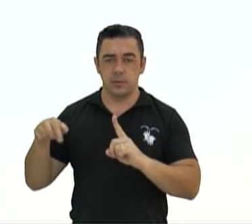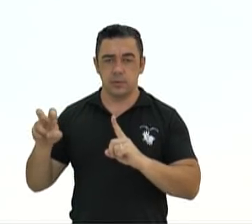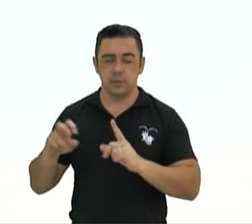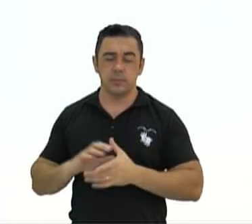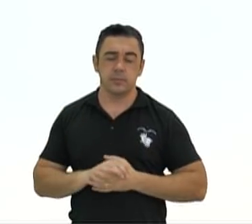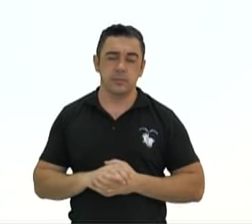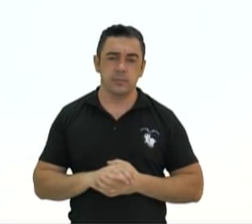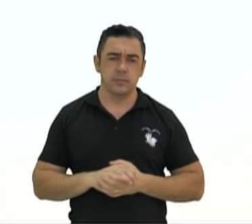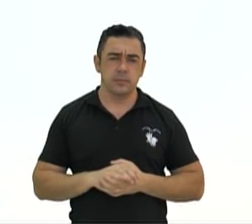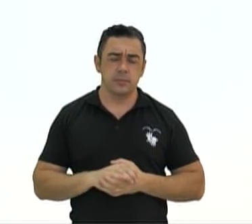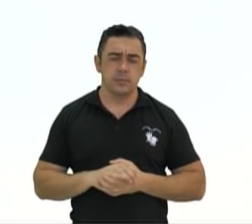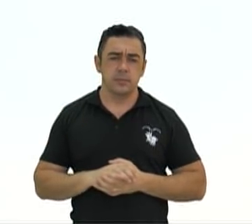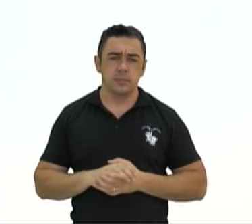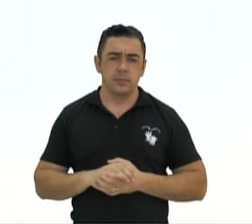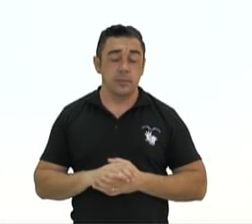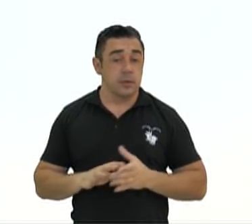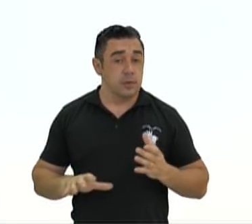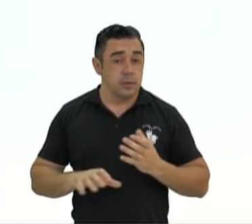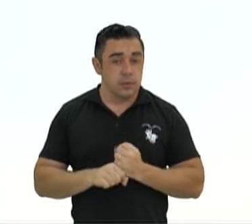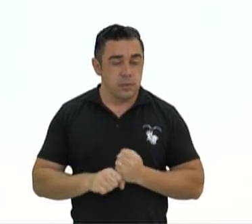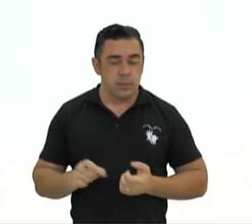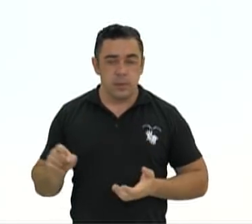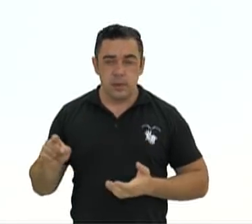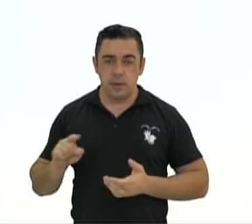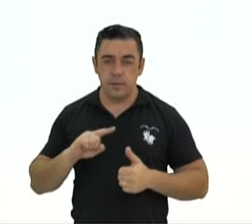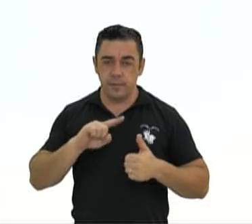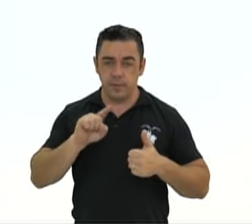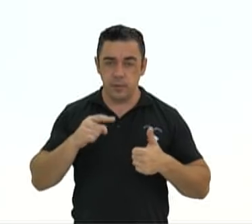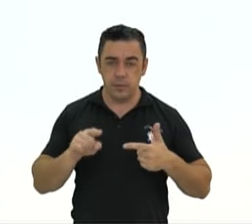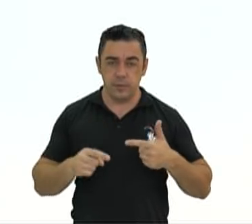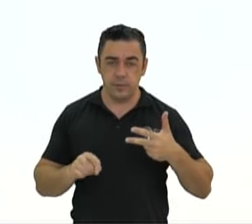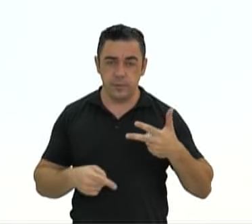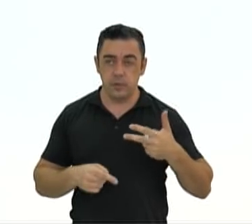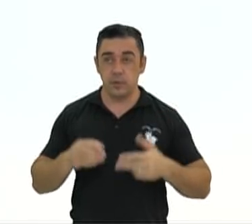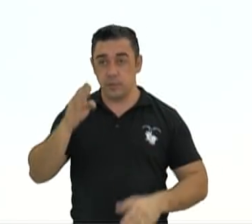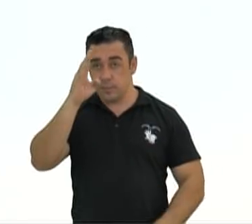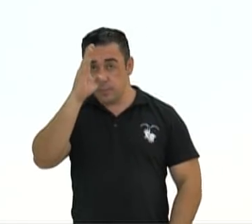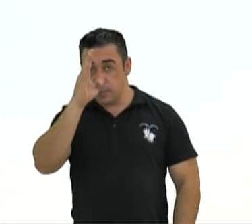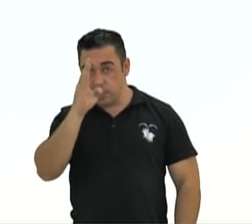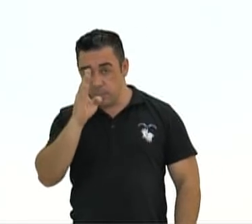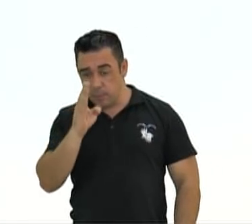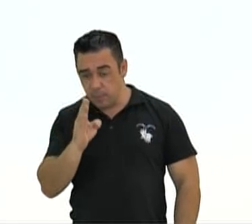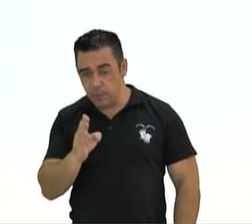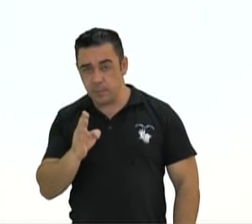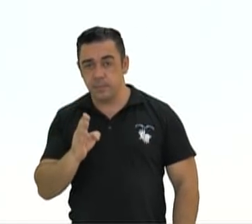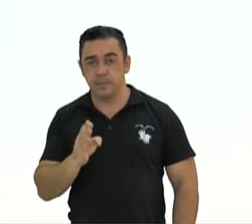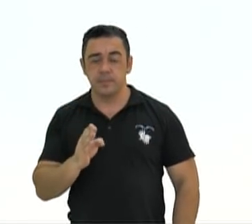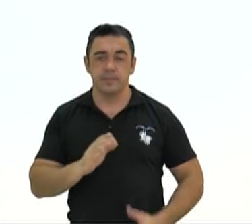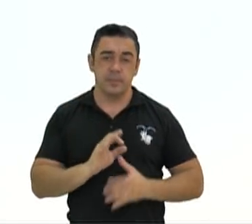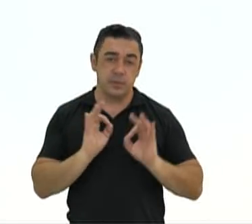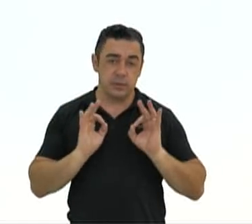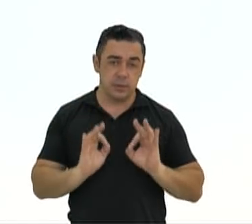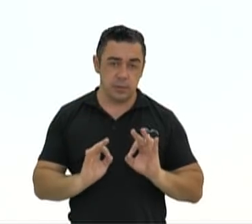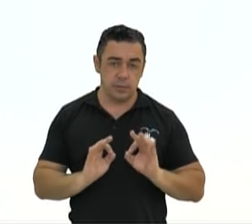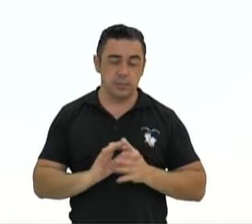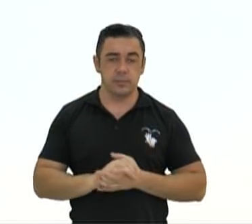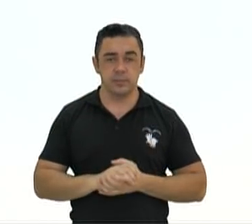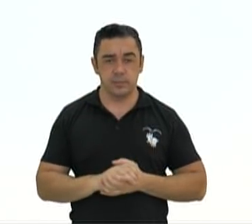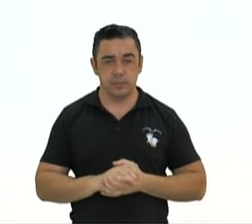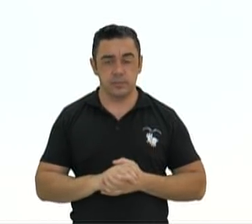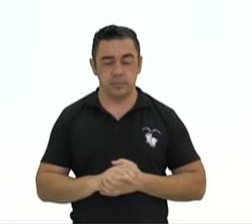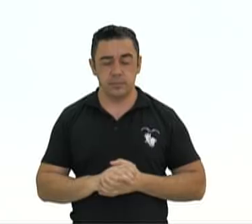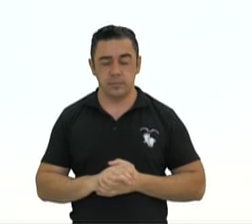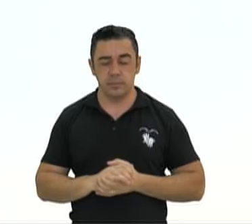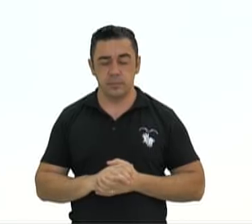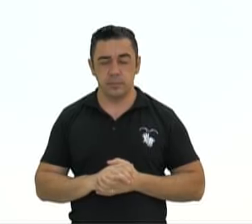12,375. Para somar número decimal, coloque inteiro embaixo de inteiro, vírgula embaixo de vírgula,